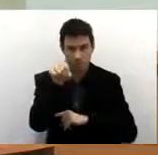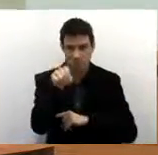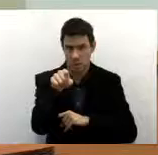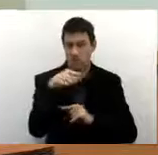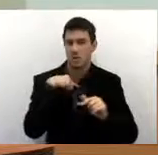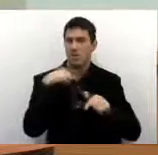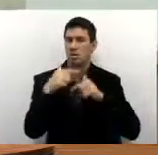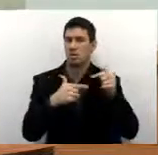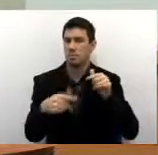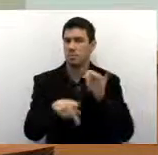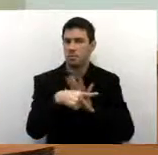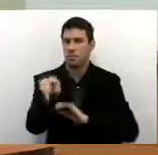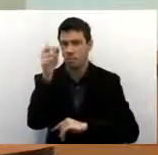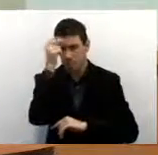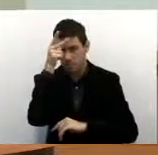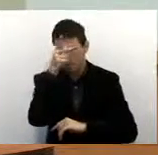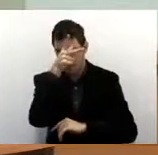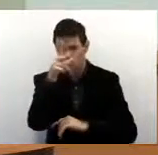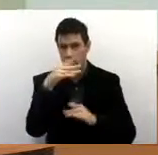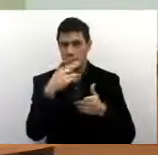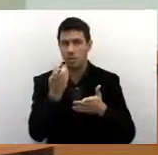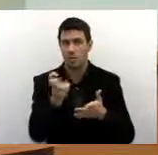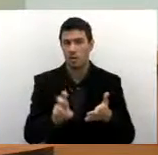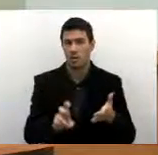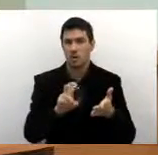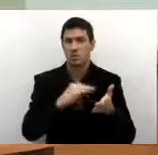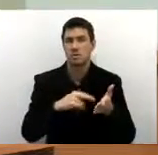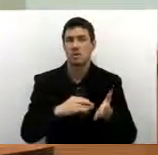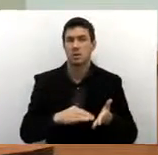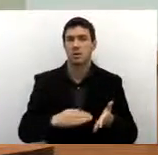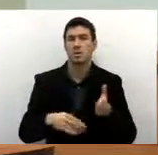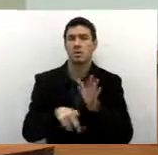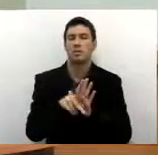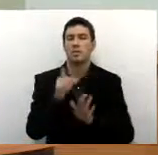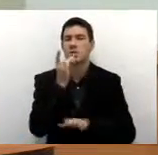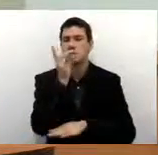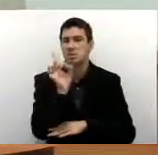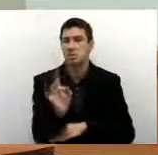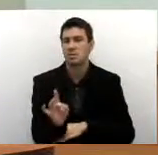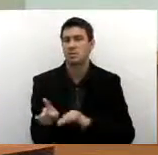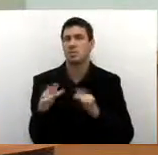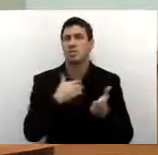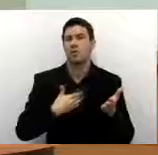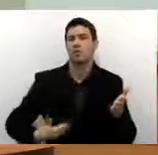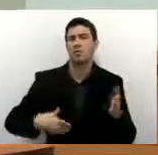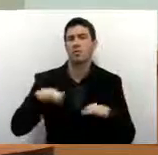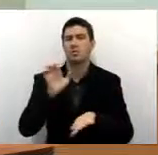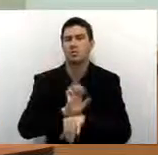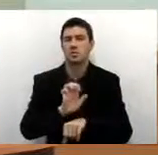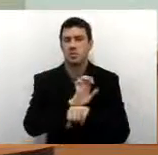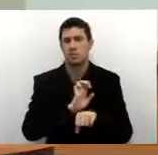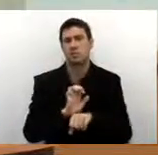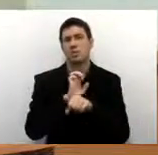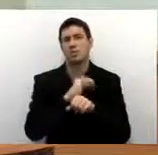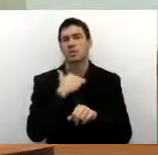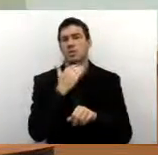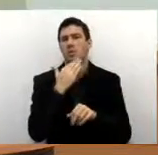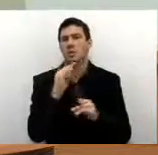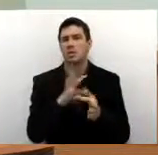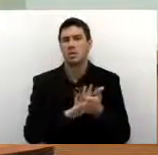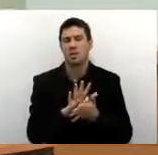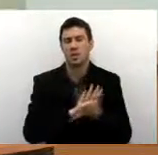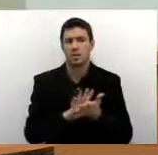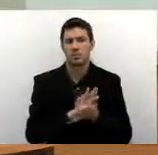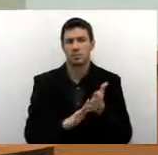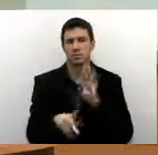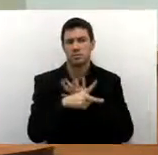do prefeito, como aconteceu com o ex-secretário. Ele fez críticas ao governo de estado, uma crítica totalmente desconexa, não tinha nada